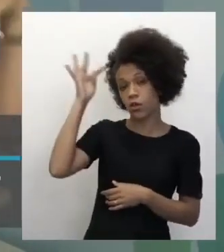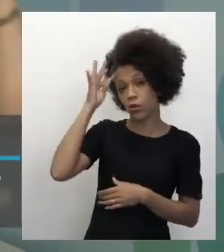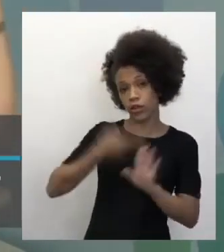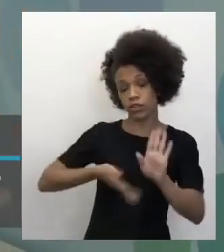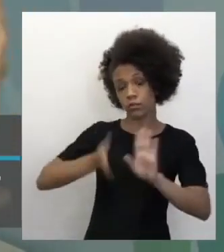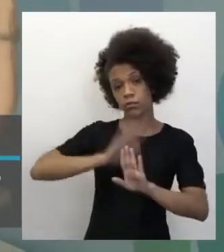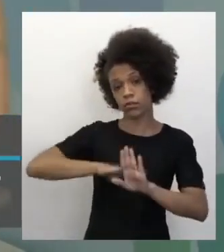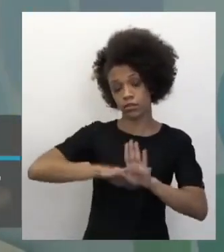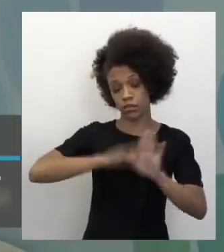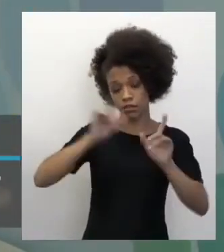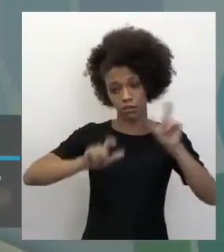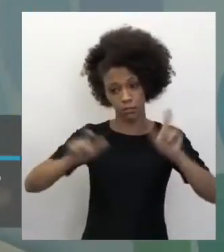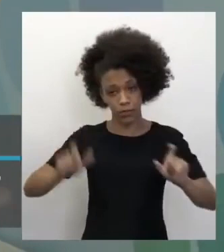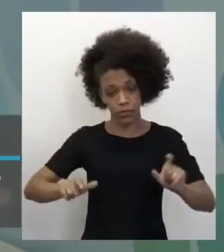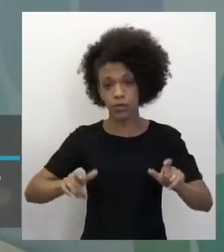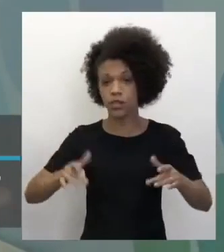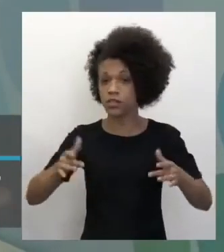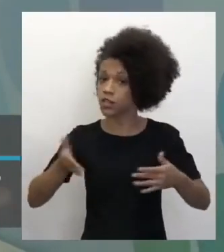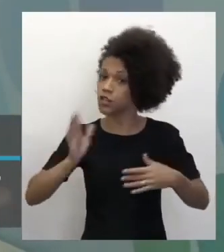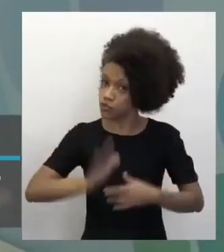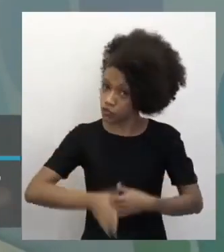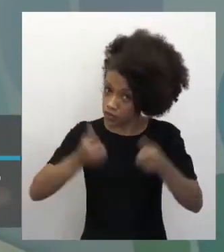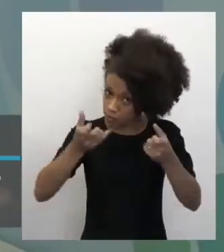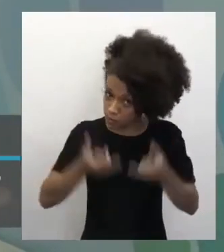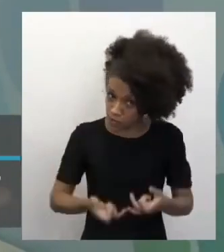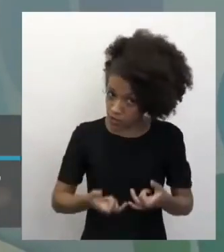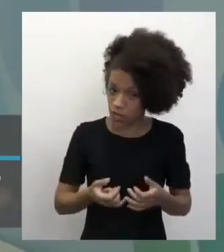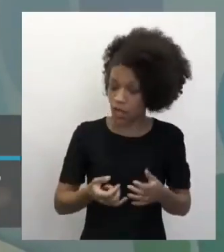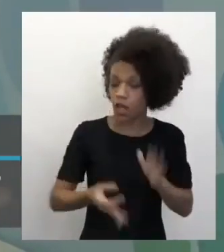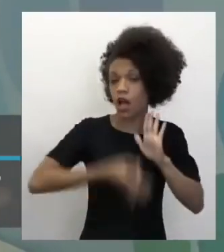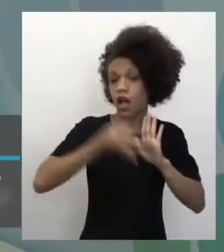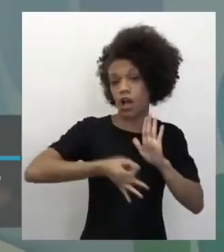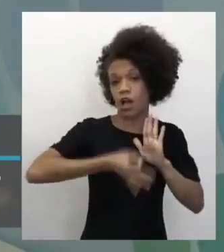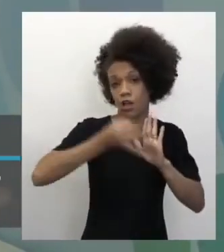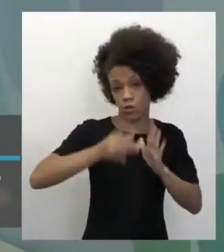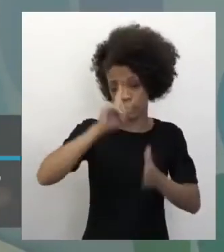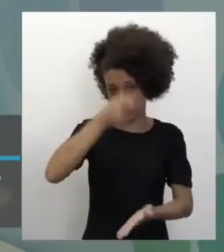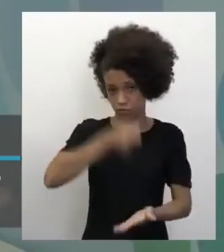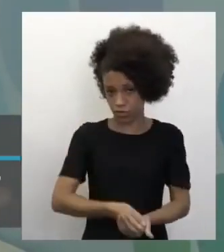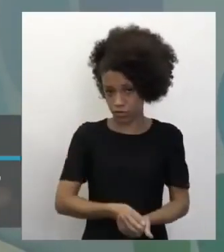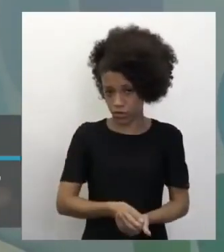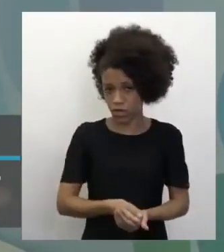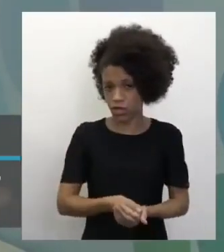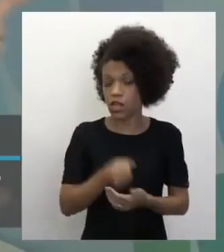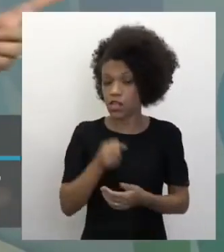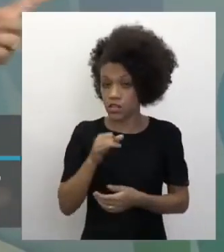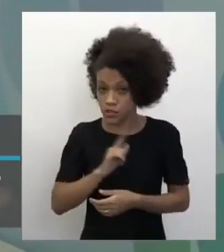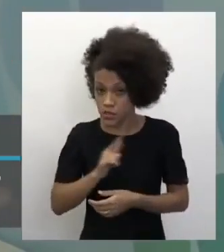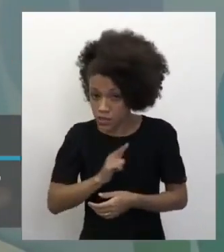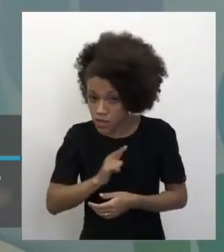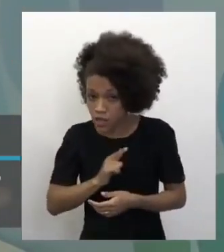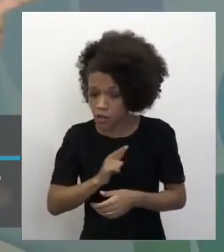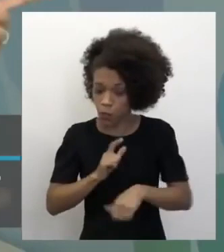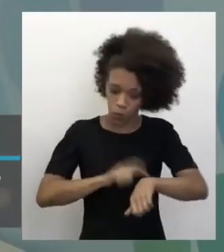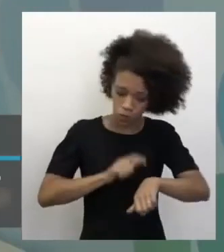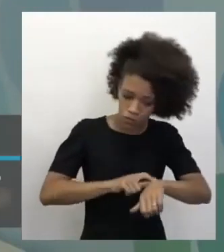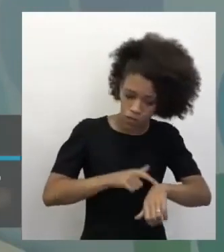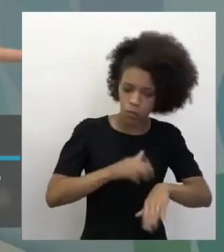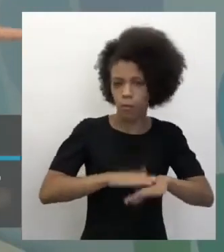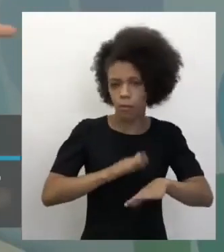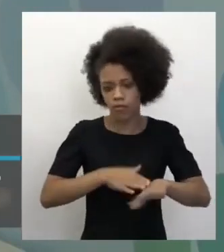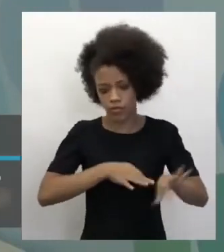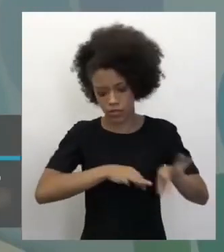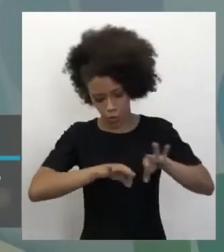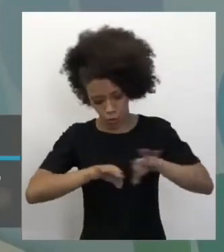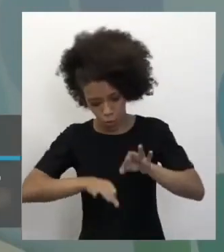ou as pessoas que já estudaram isso. E aí, isso é argumento de autoridade. Quando vocês tiverem aí um espaço de tempo para fazer um artigo